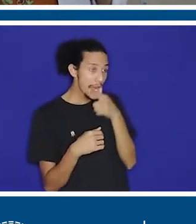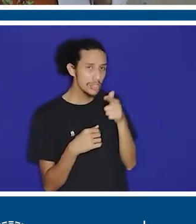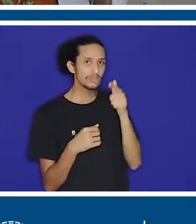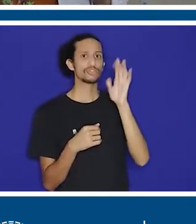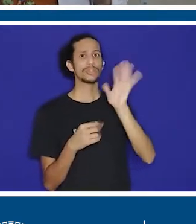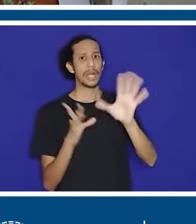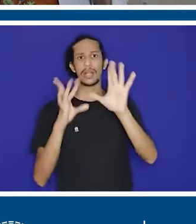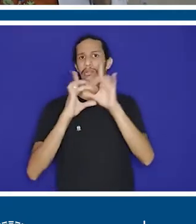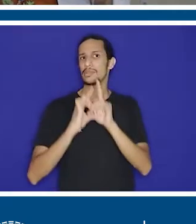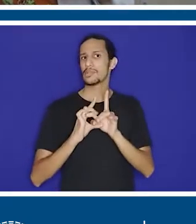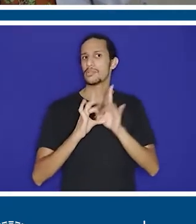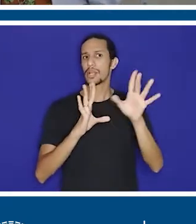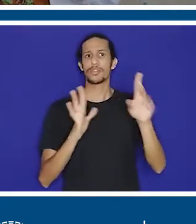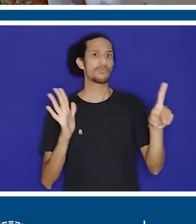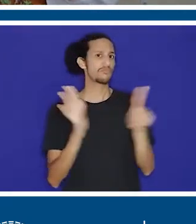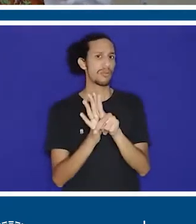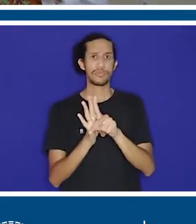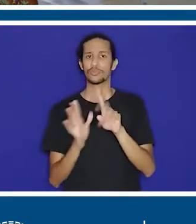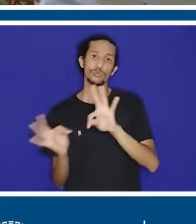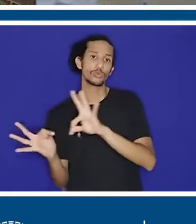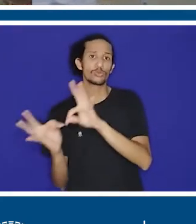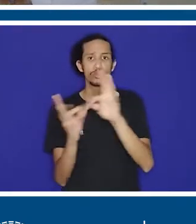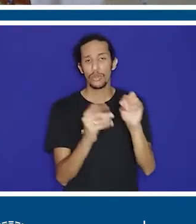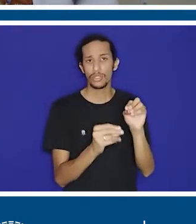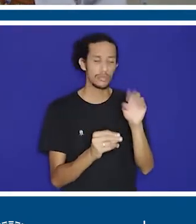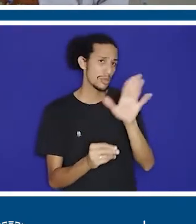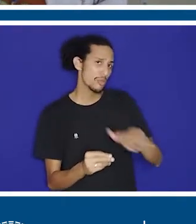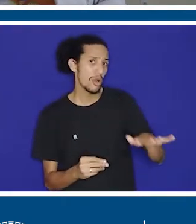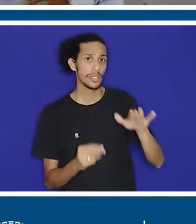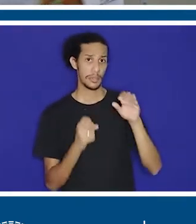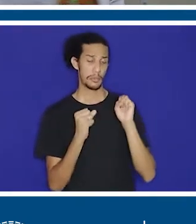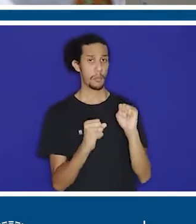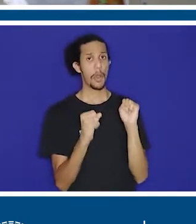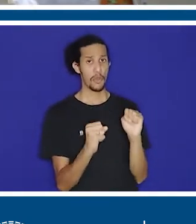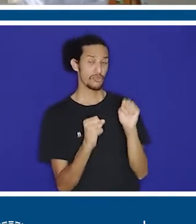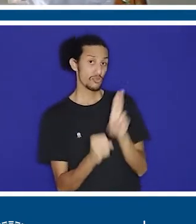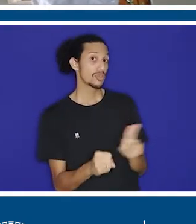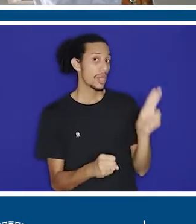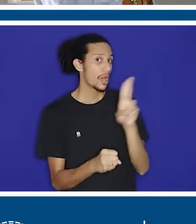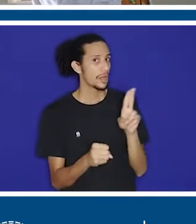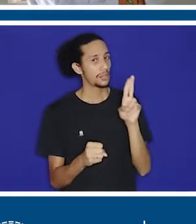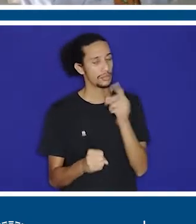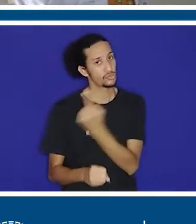esteja disponível para aqueles casos em que eles são indicados.